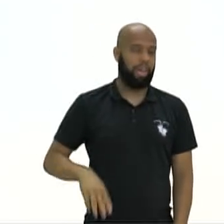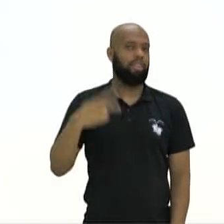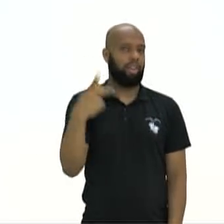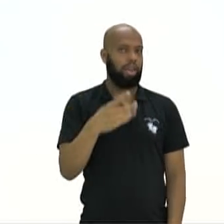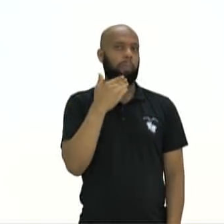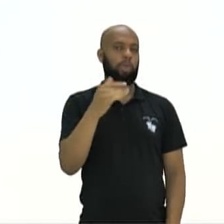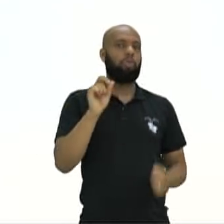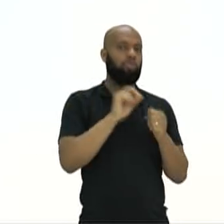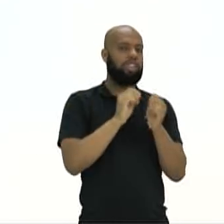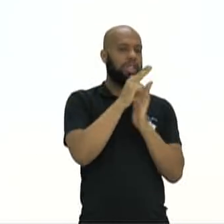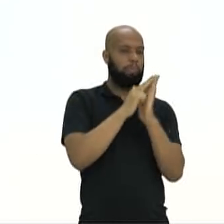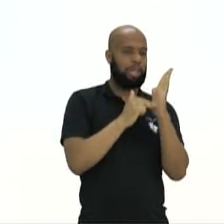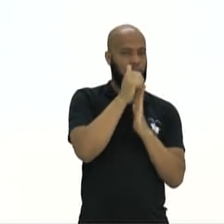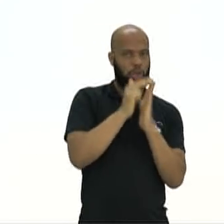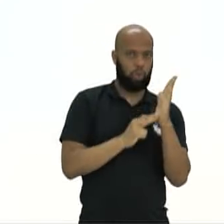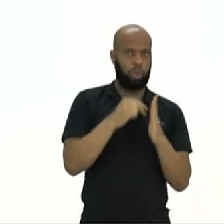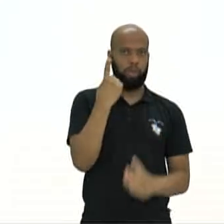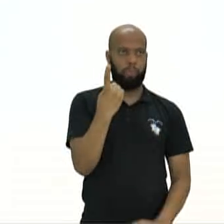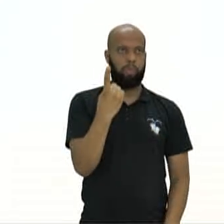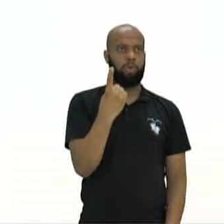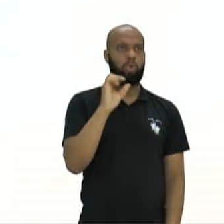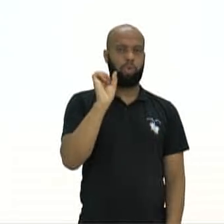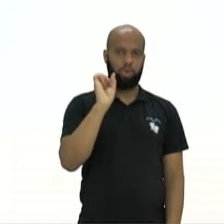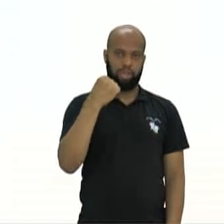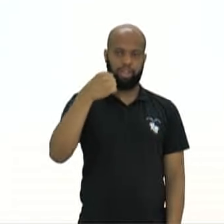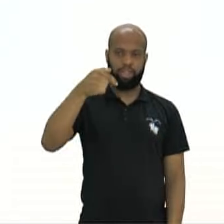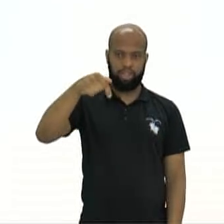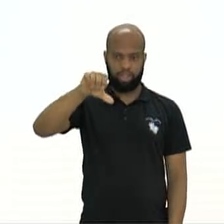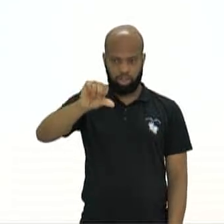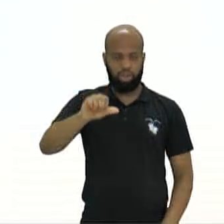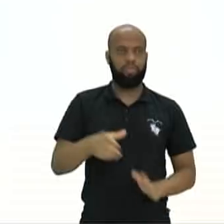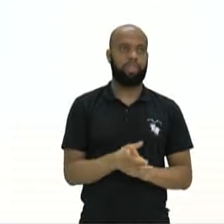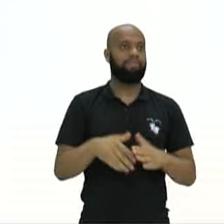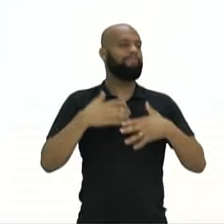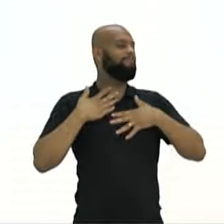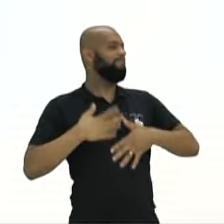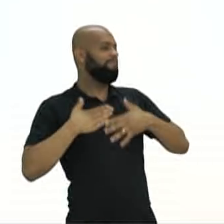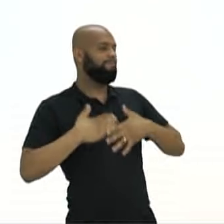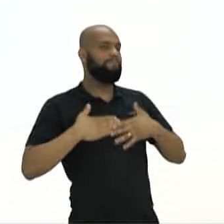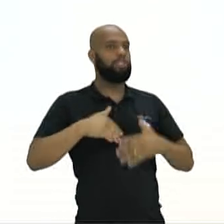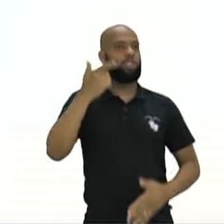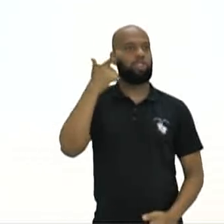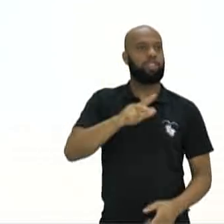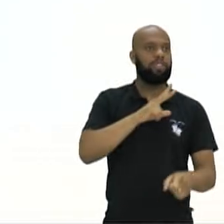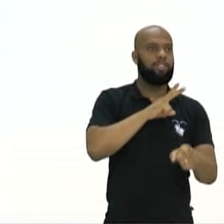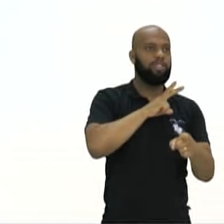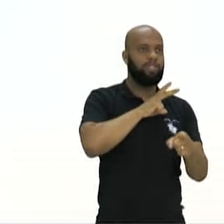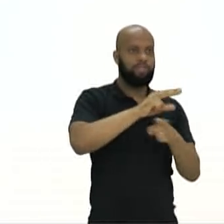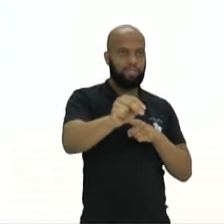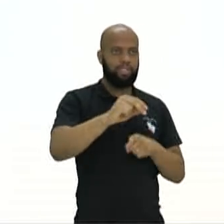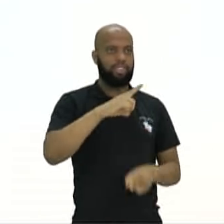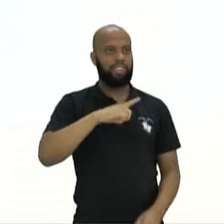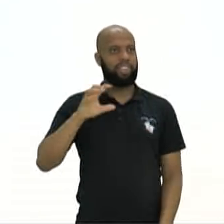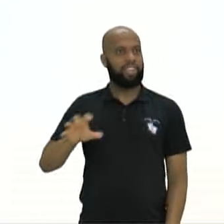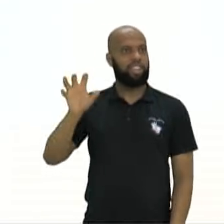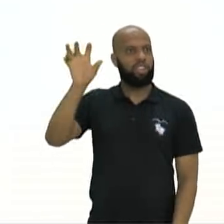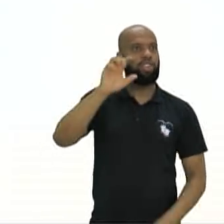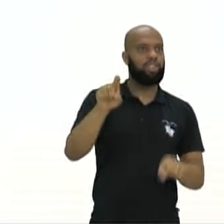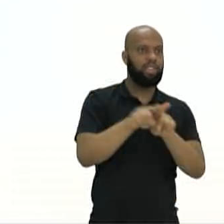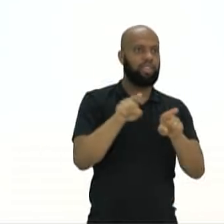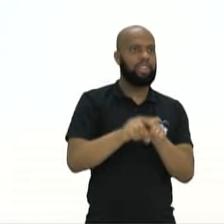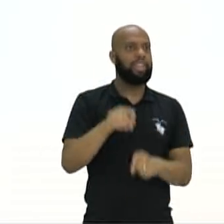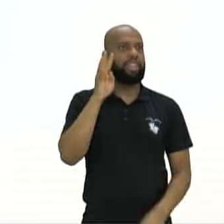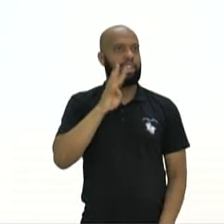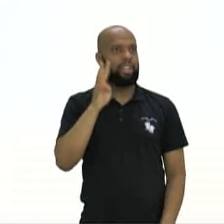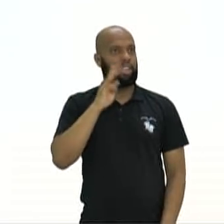né, desse período de 1879. Animado pela vitória em Guararapes, aqui inclusive achei a região, achei muito bacana essa imagem,